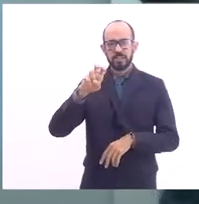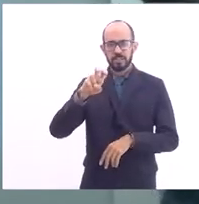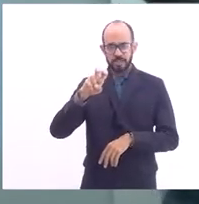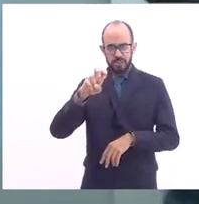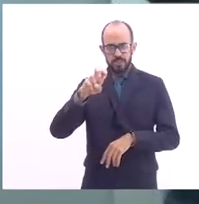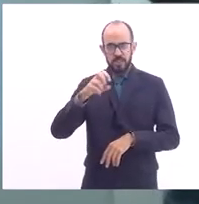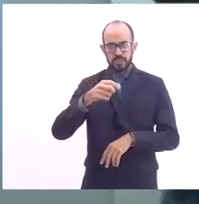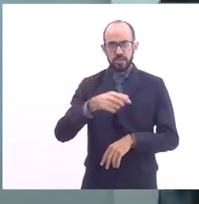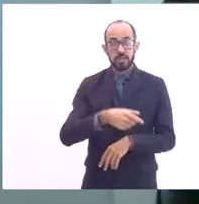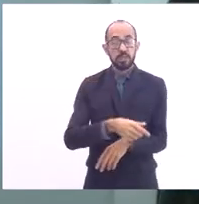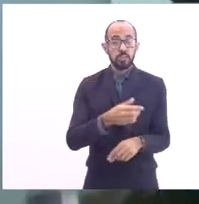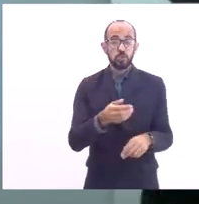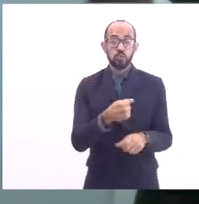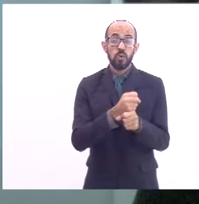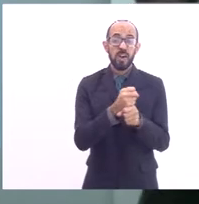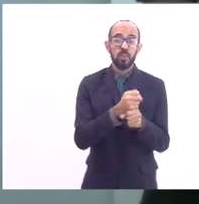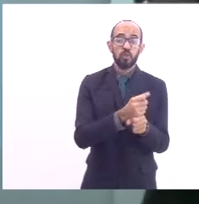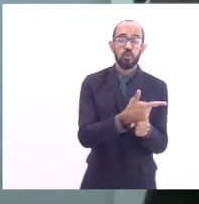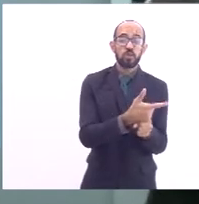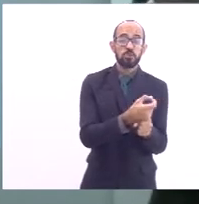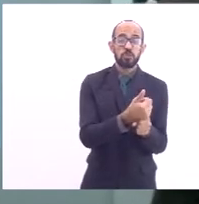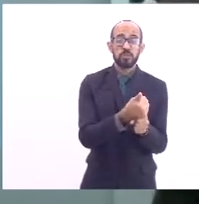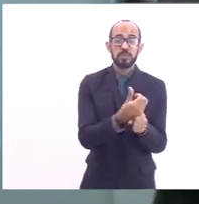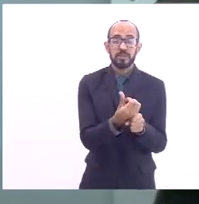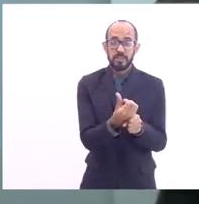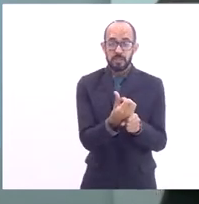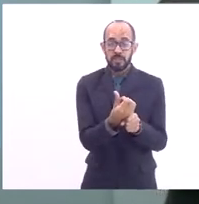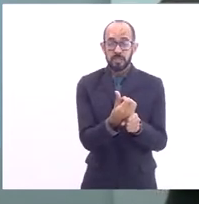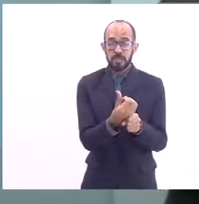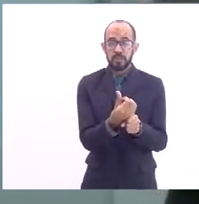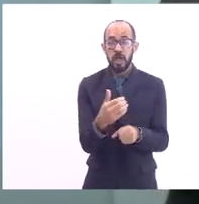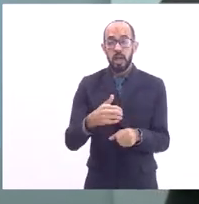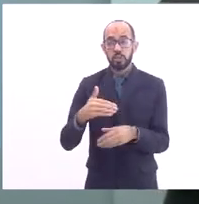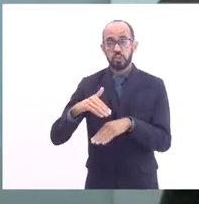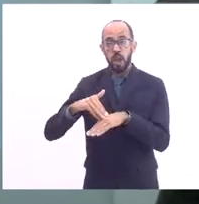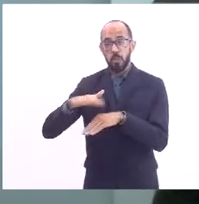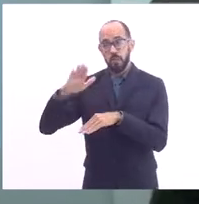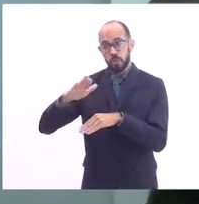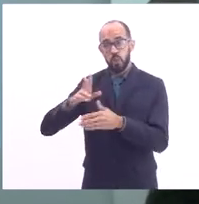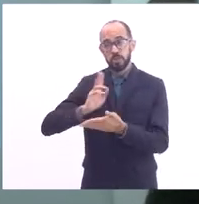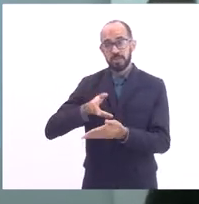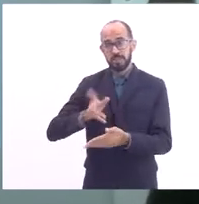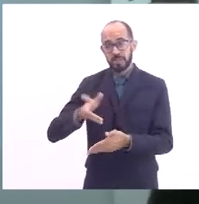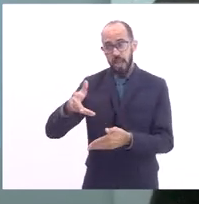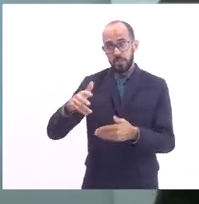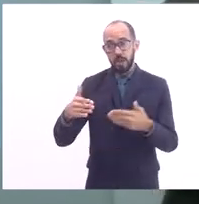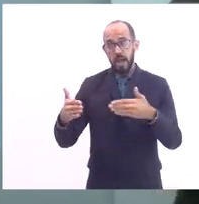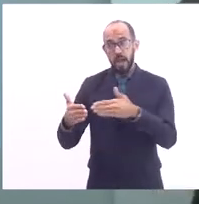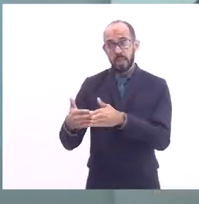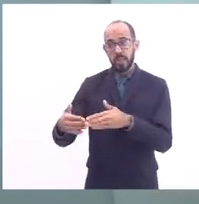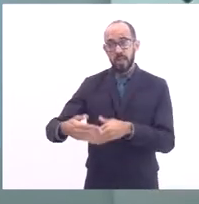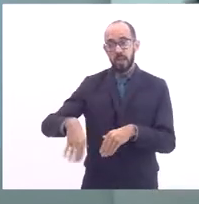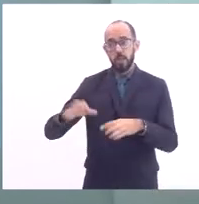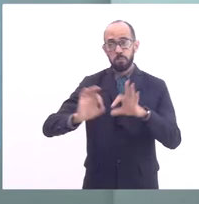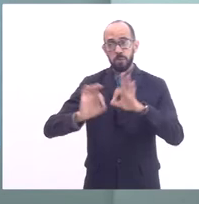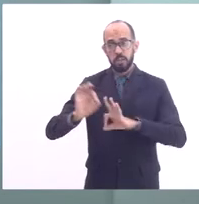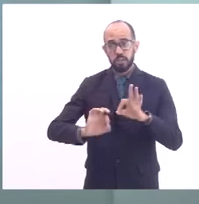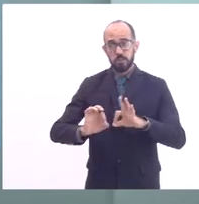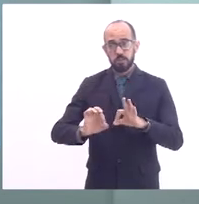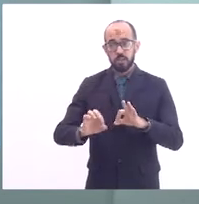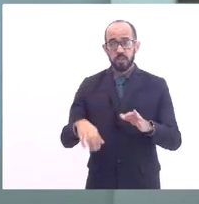2.715 equipamentos telecomandados em nossa rede, aumentando a cada ano essa quantidade. O plano desse ano é aumentar